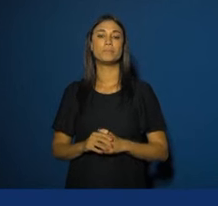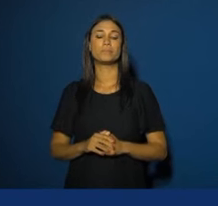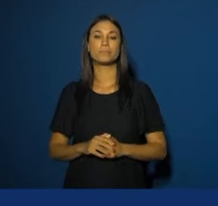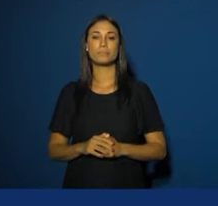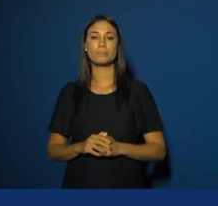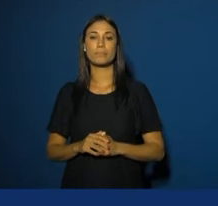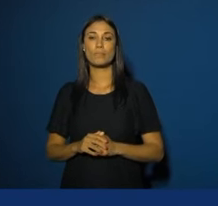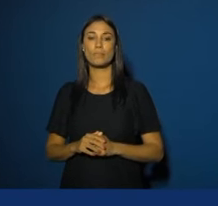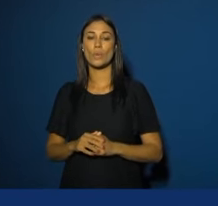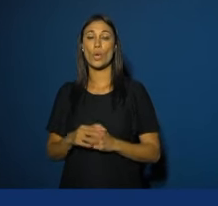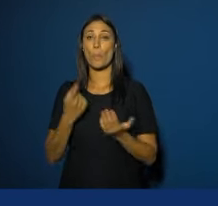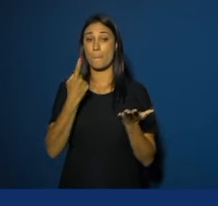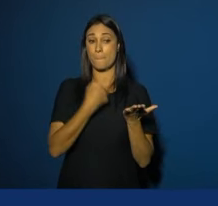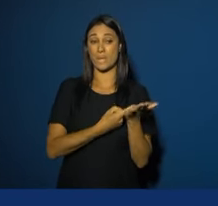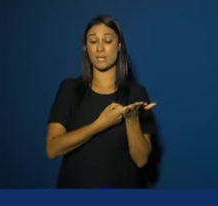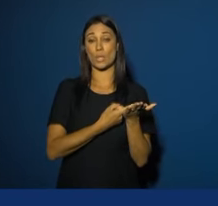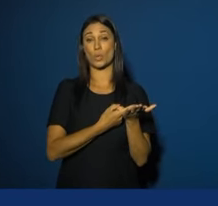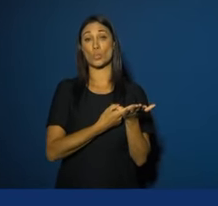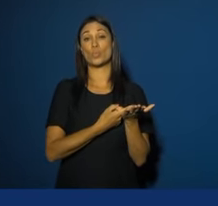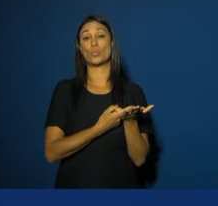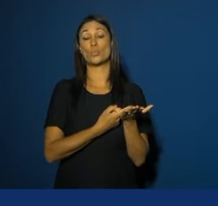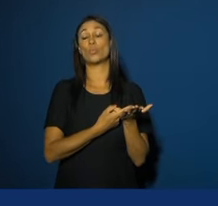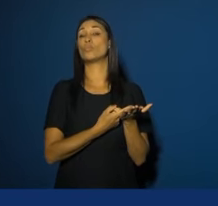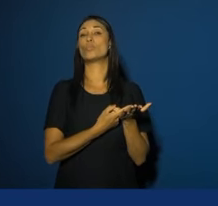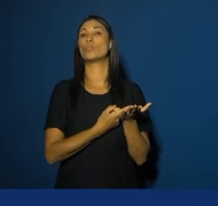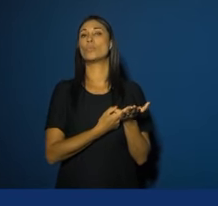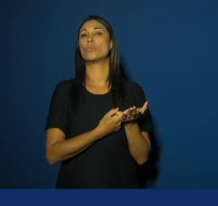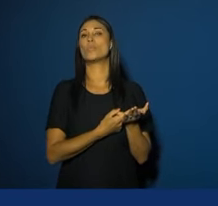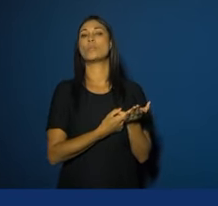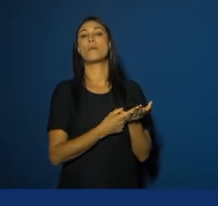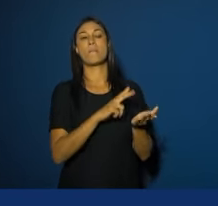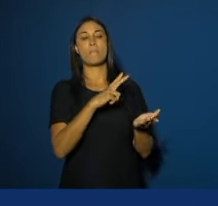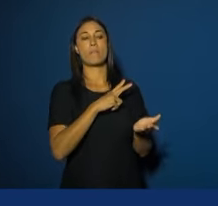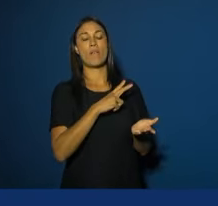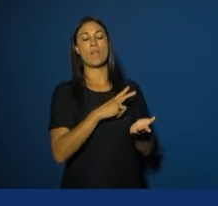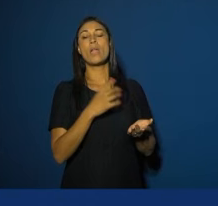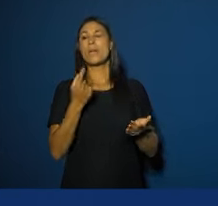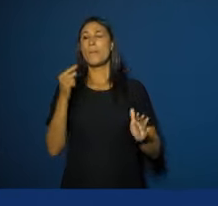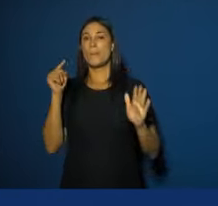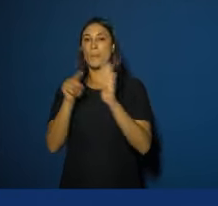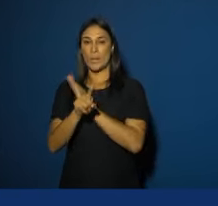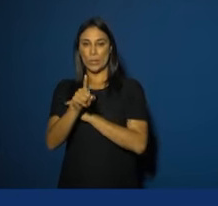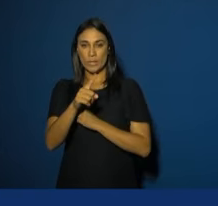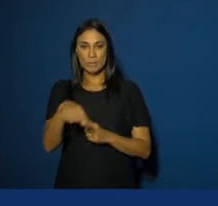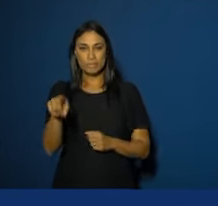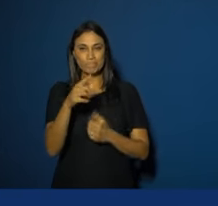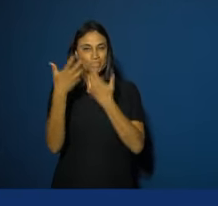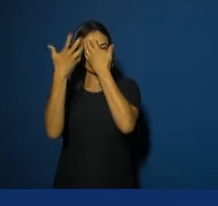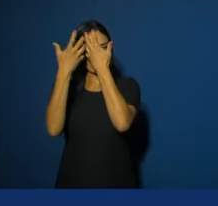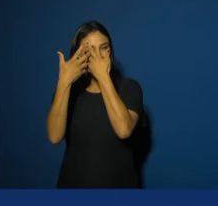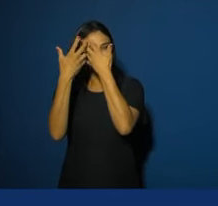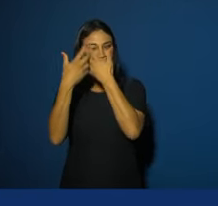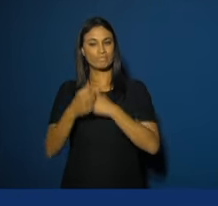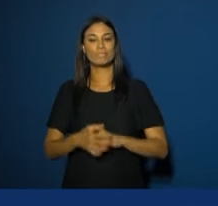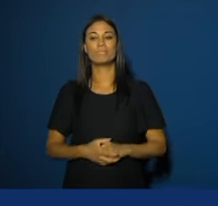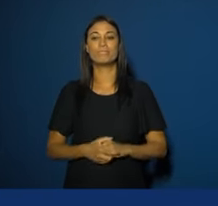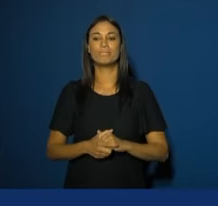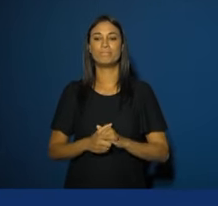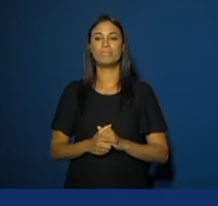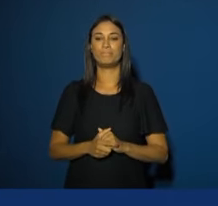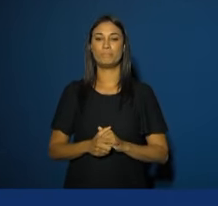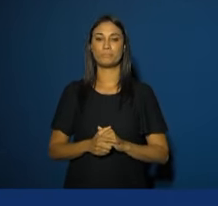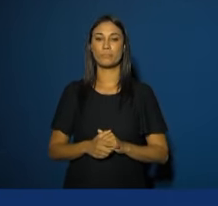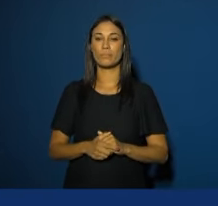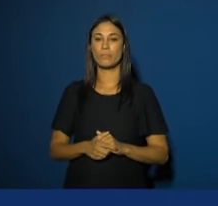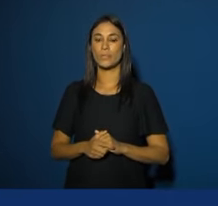eh parceiros privados de primeira linha e aí eu queria colocar uma questão aqui para para os investidores refletirem um